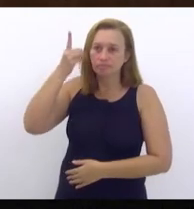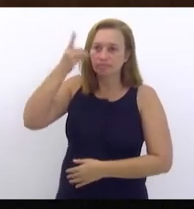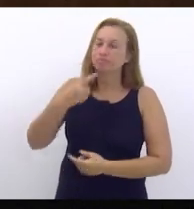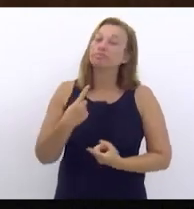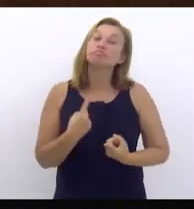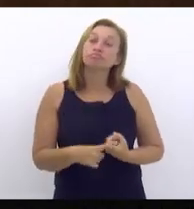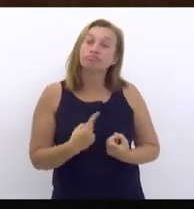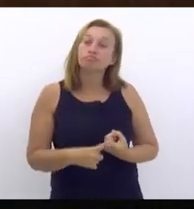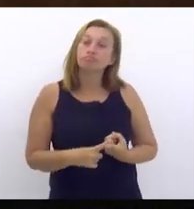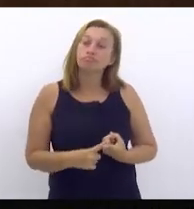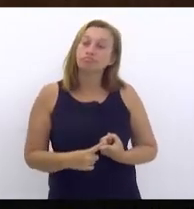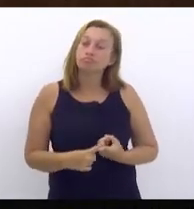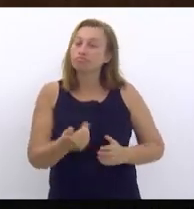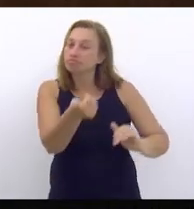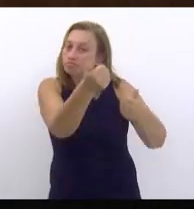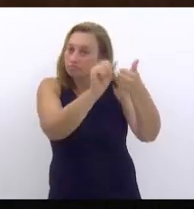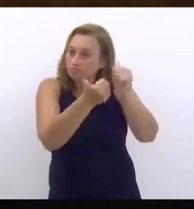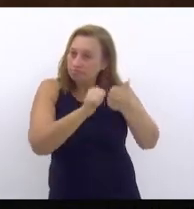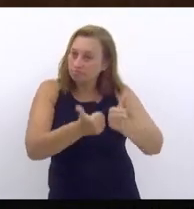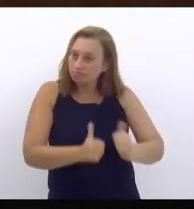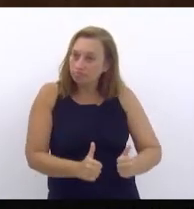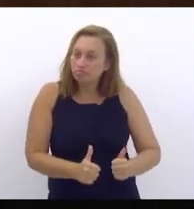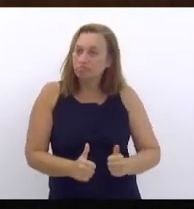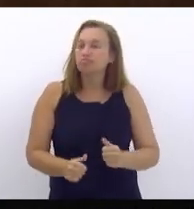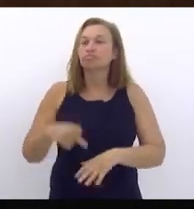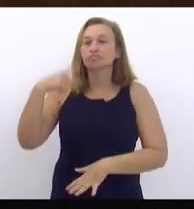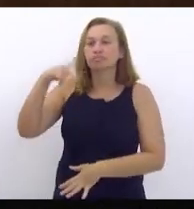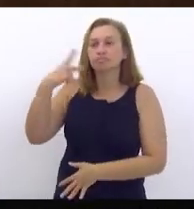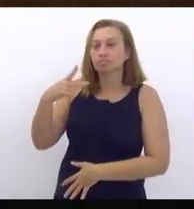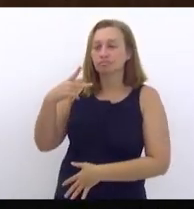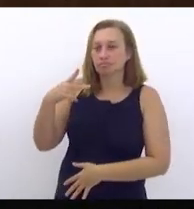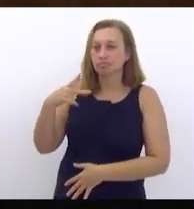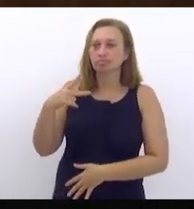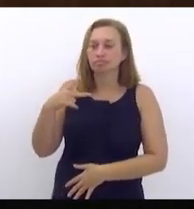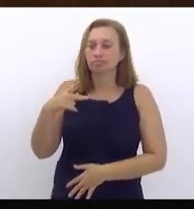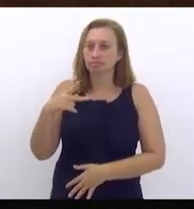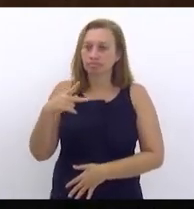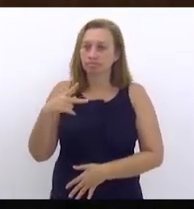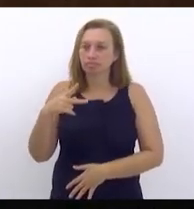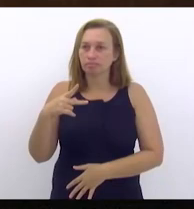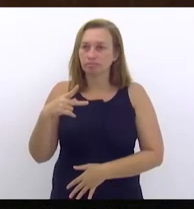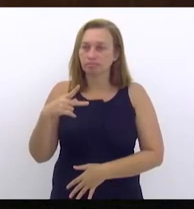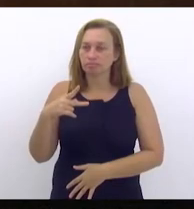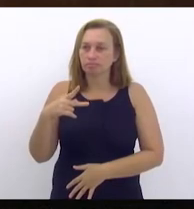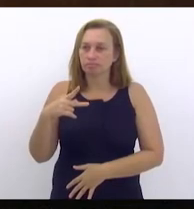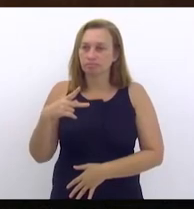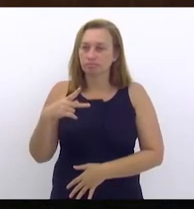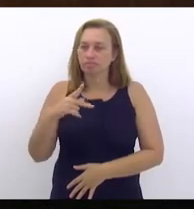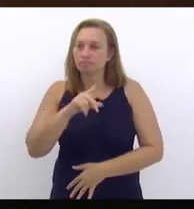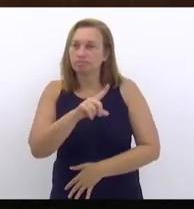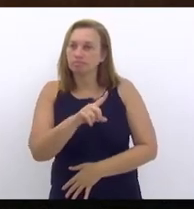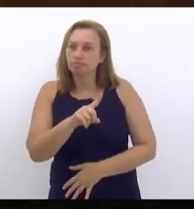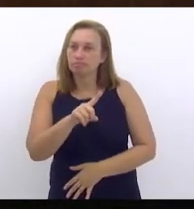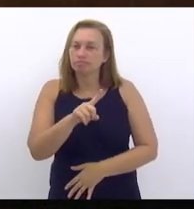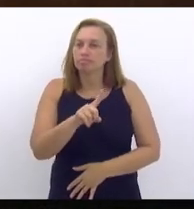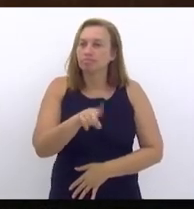porque avaliando o êxito das políticas de recortes que foram feitas para o ingresso na